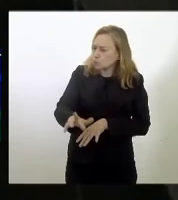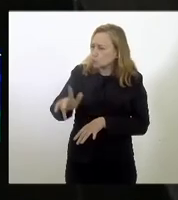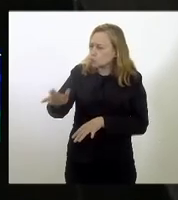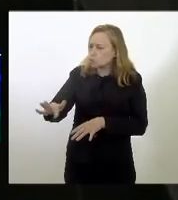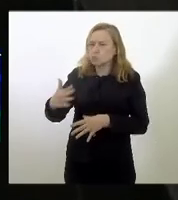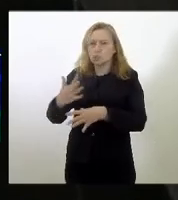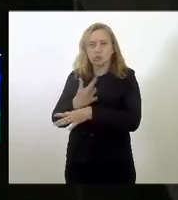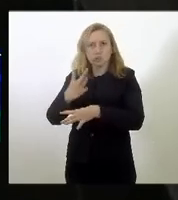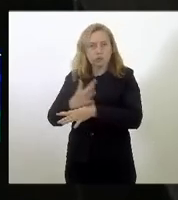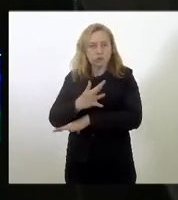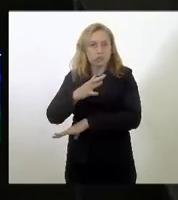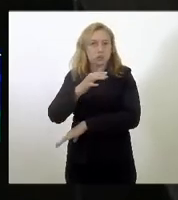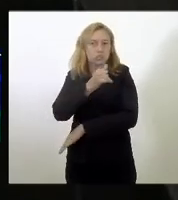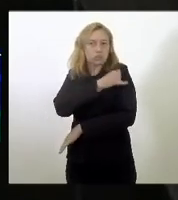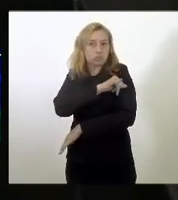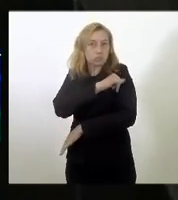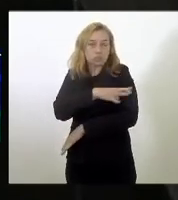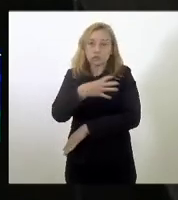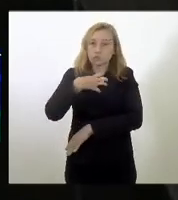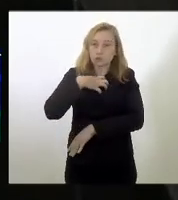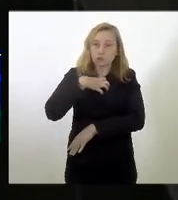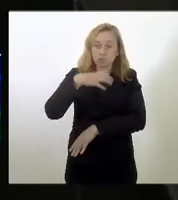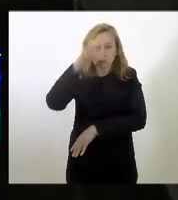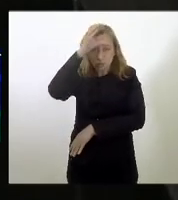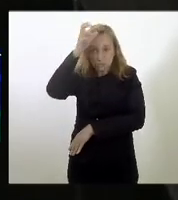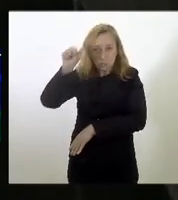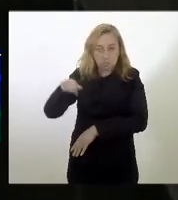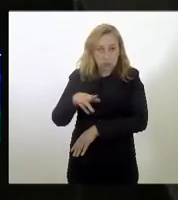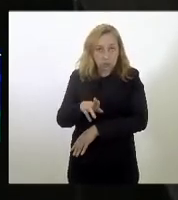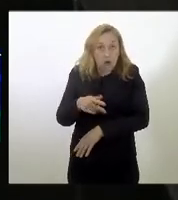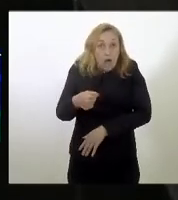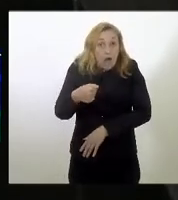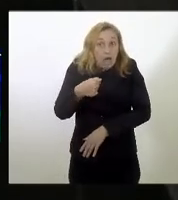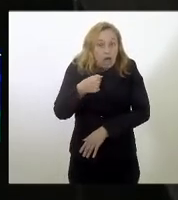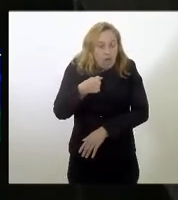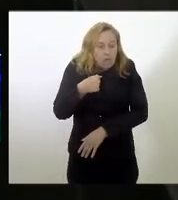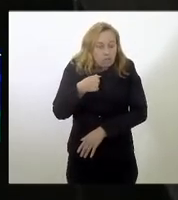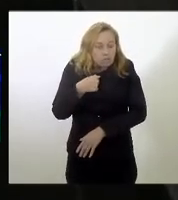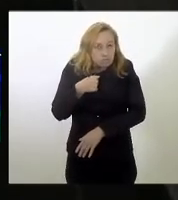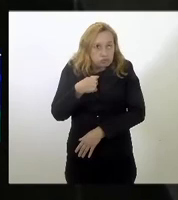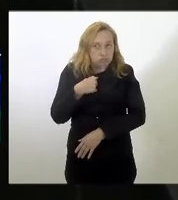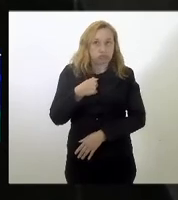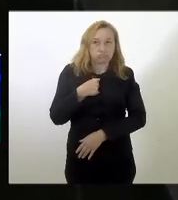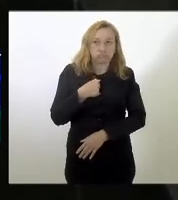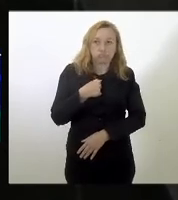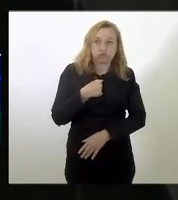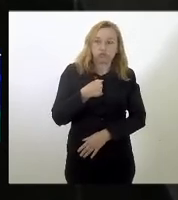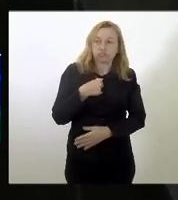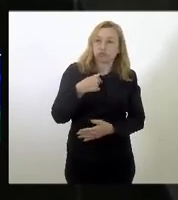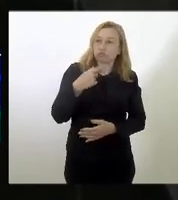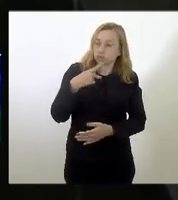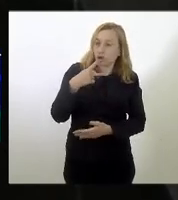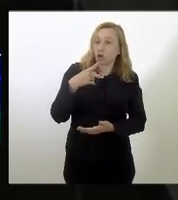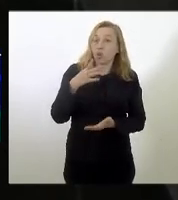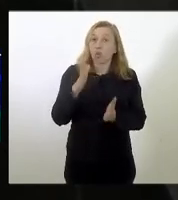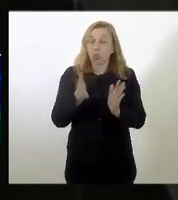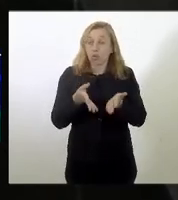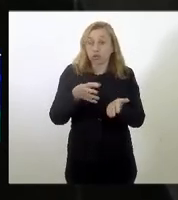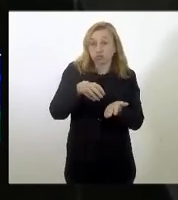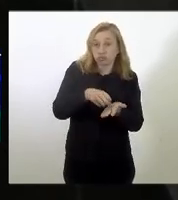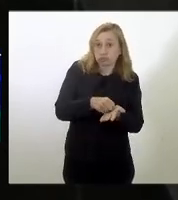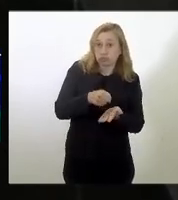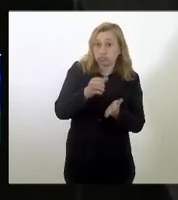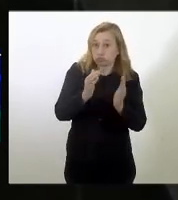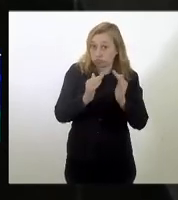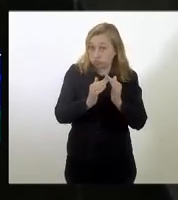Rio de Janeiro. É nesse sentido, Tia Ju, que eu digo que protocolei hoje, nessa